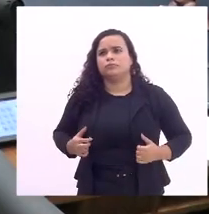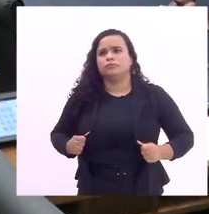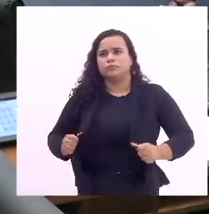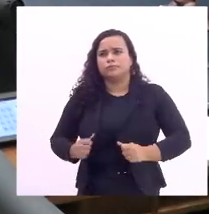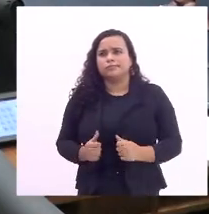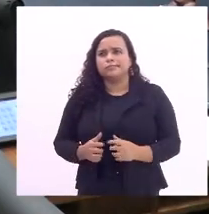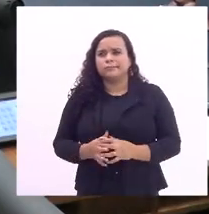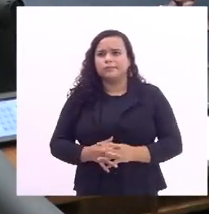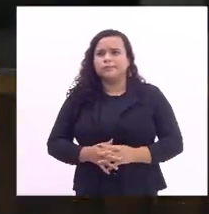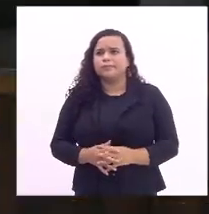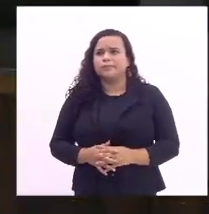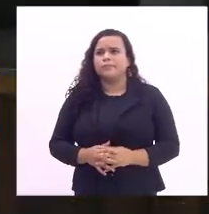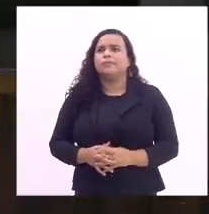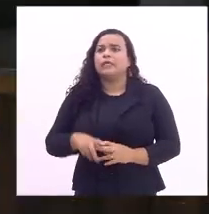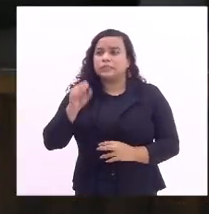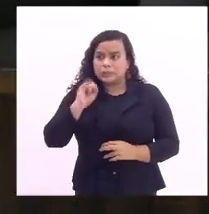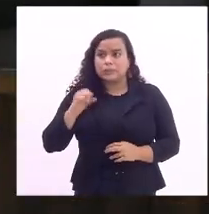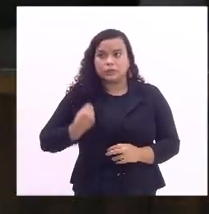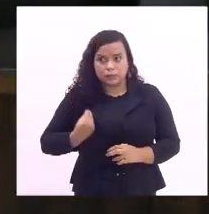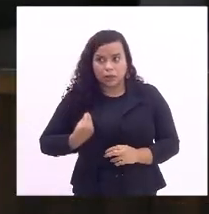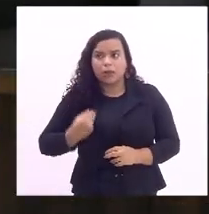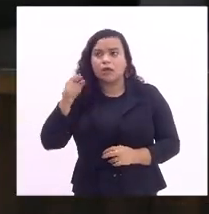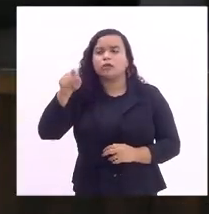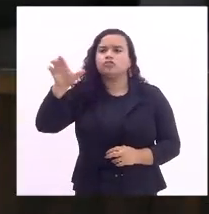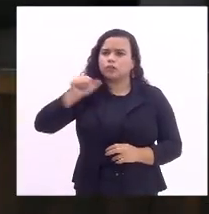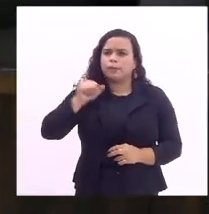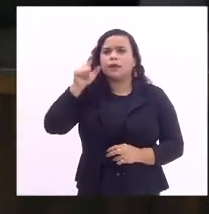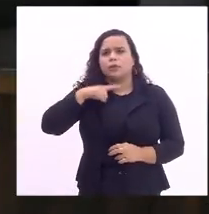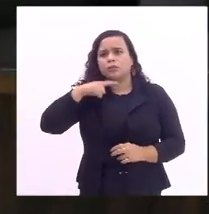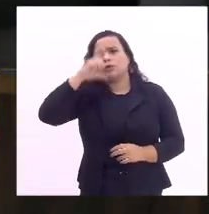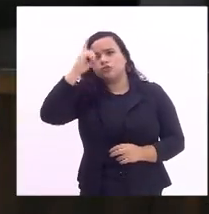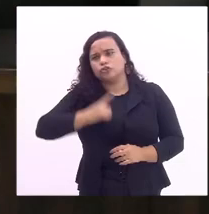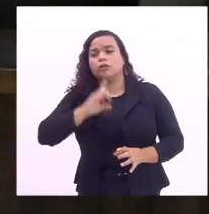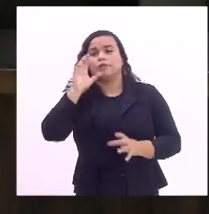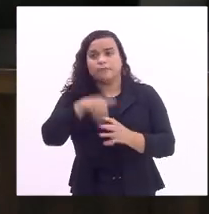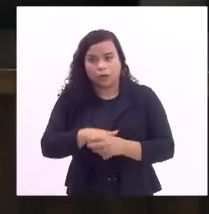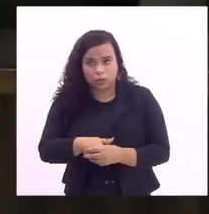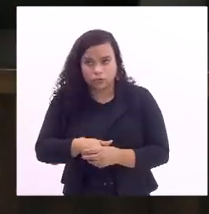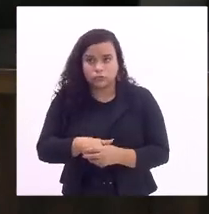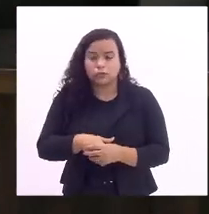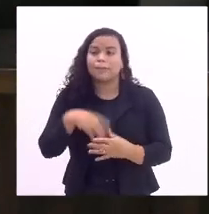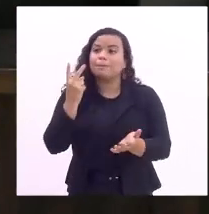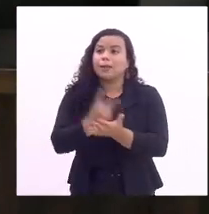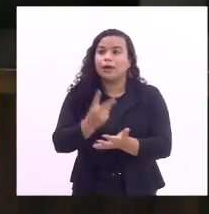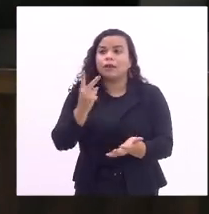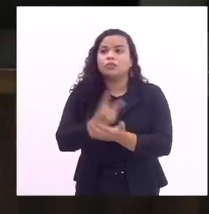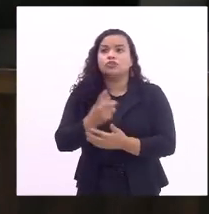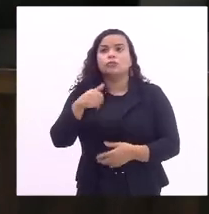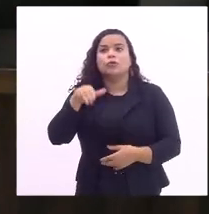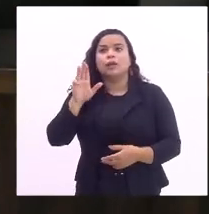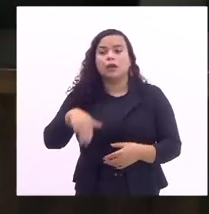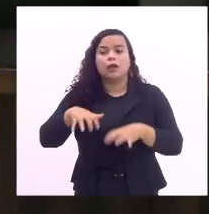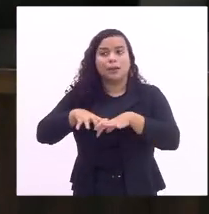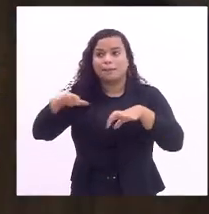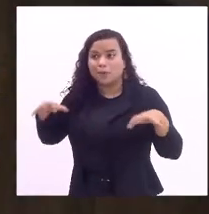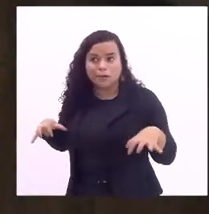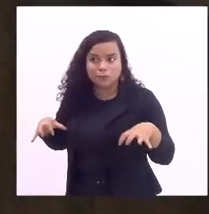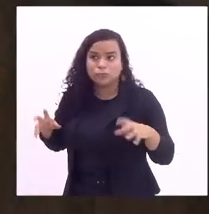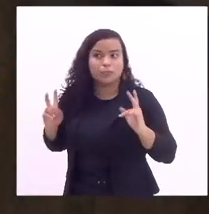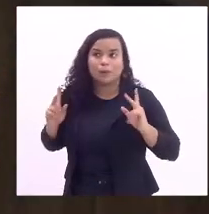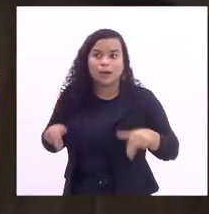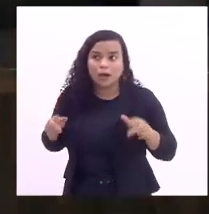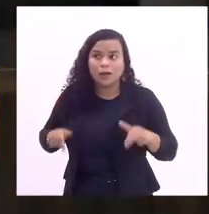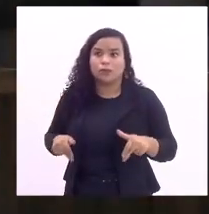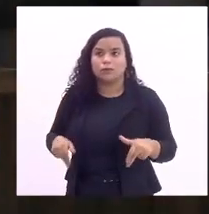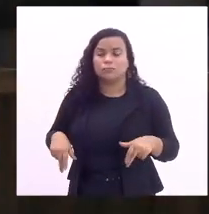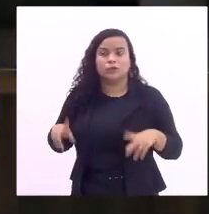aqui. Será chamada e você, Vossa Excelência, terá o direito a votar. É isso mesma aí. Forma quem estiver remoto. Isso, é mesma isso aí.